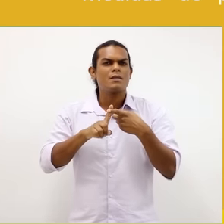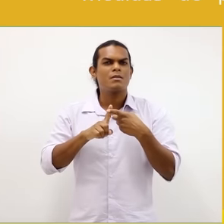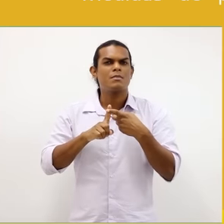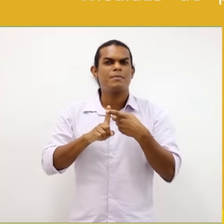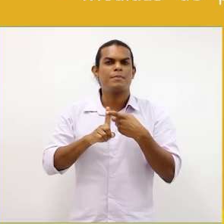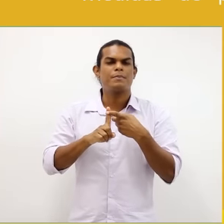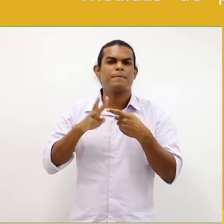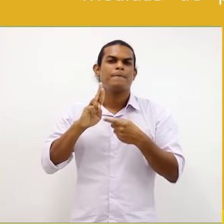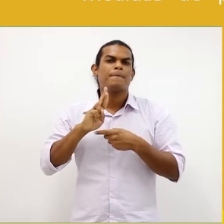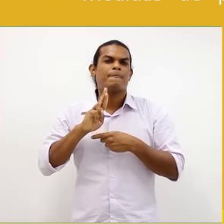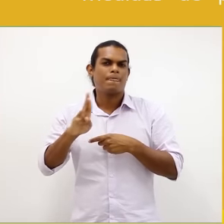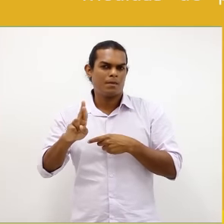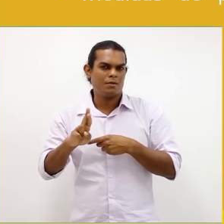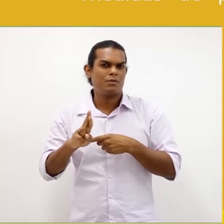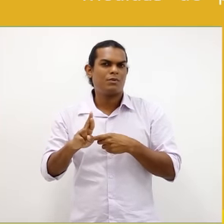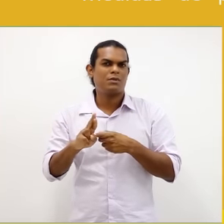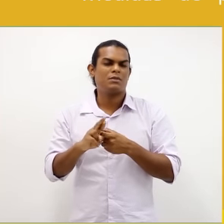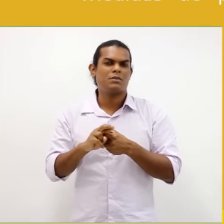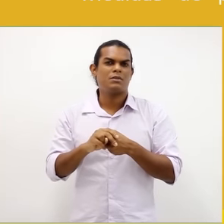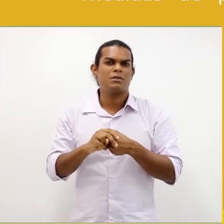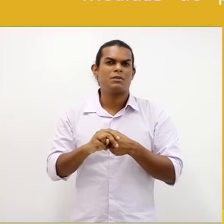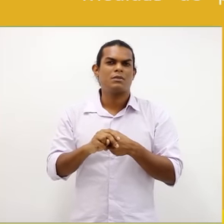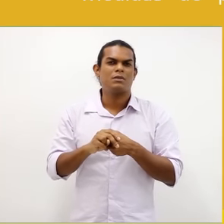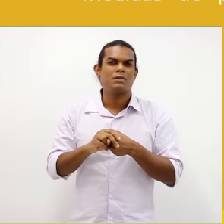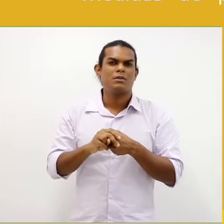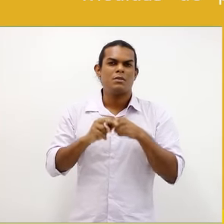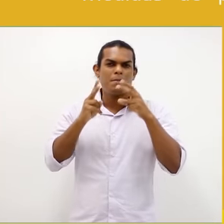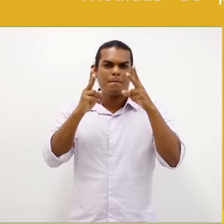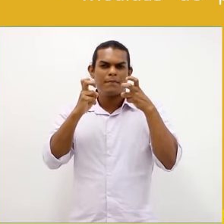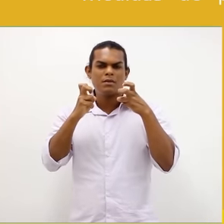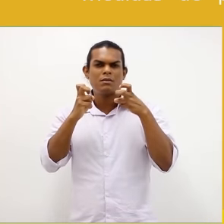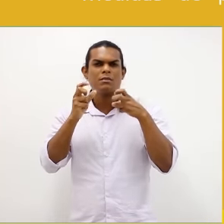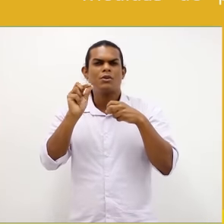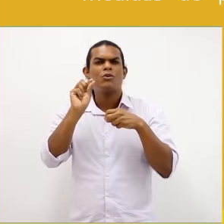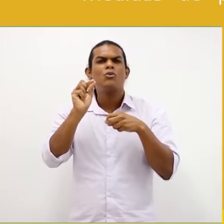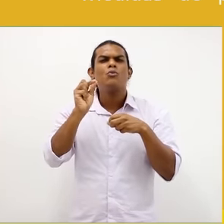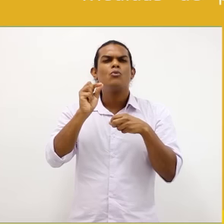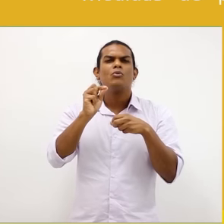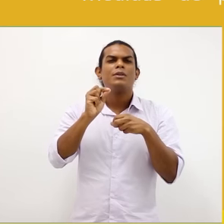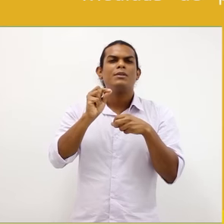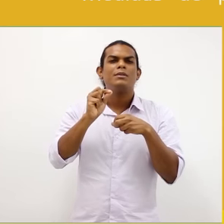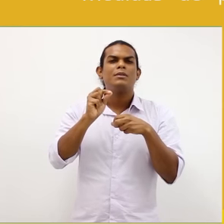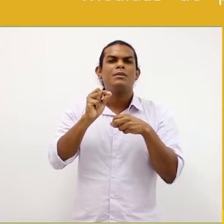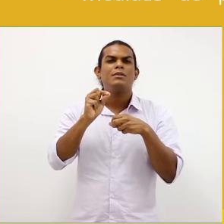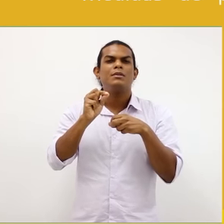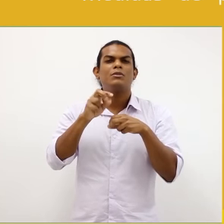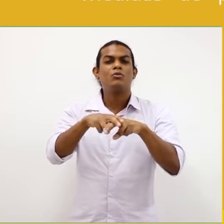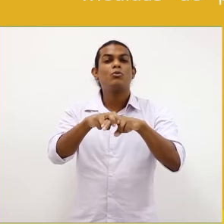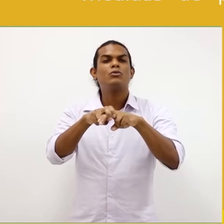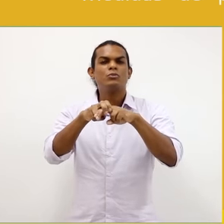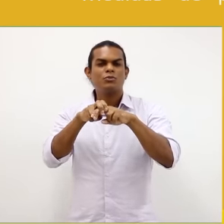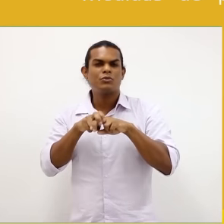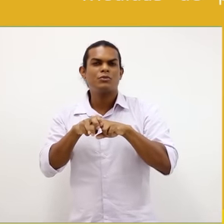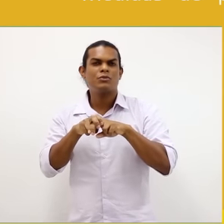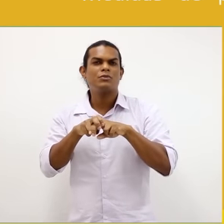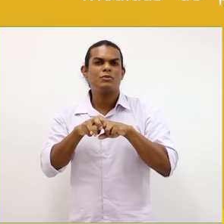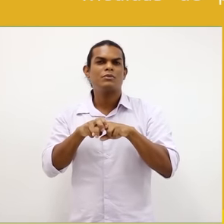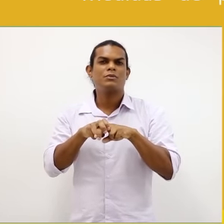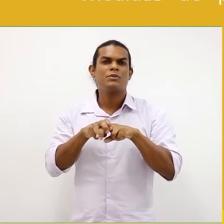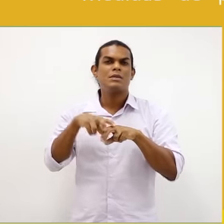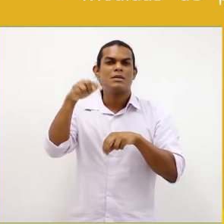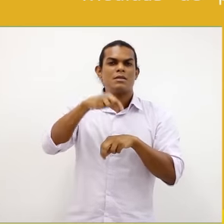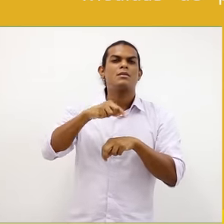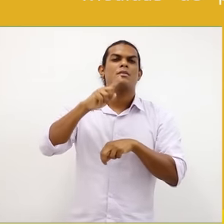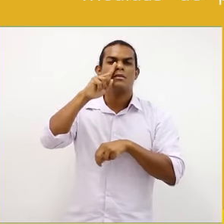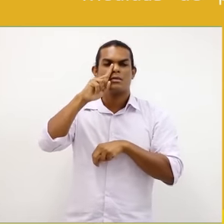e determinar e principalmente localizar as possíveis fontes geradoras de riscos de planejamento, de riscos ambientais, com